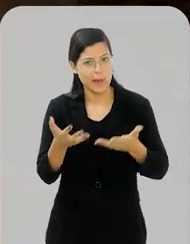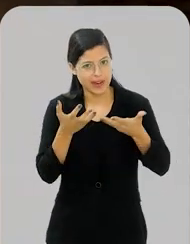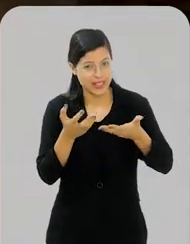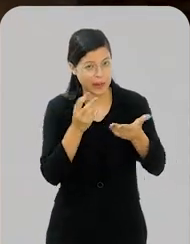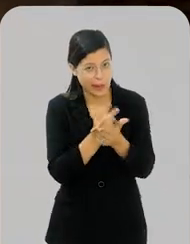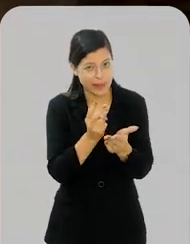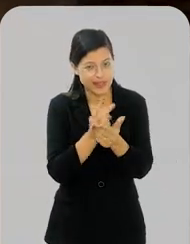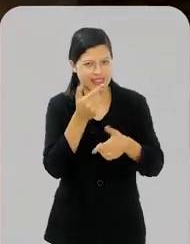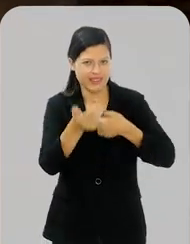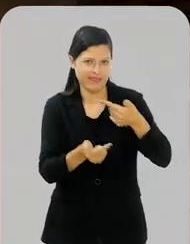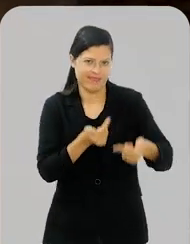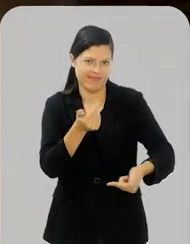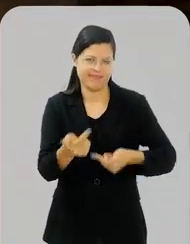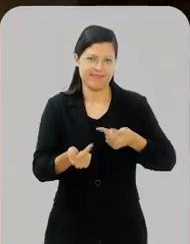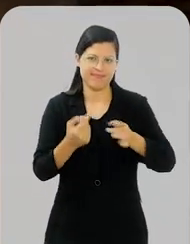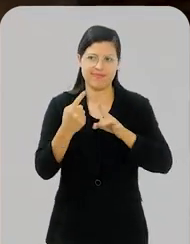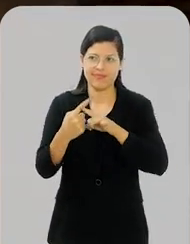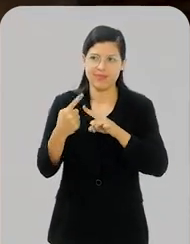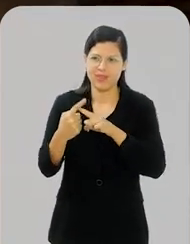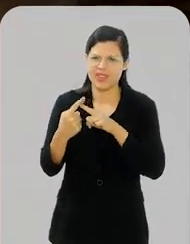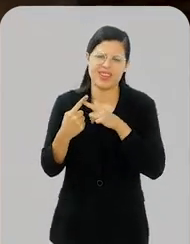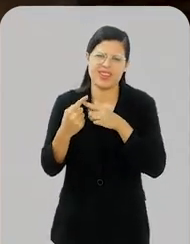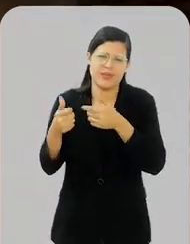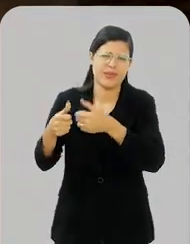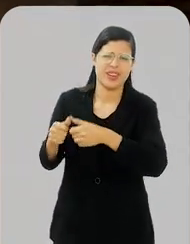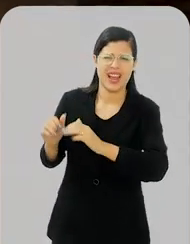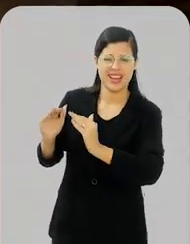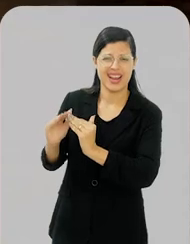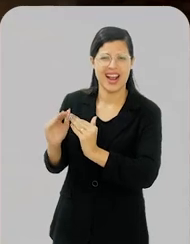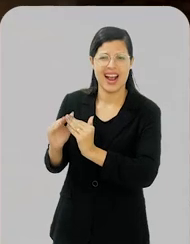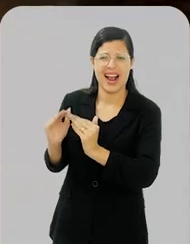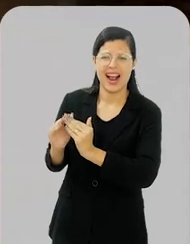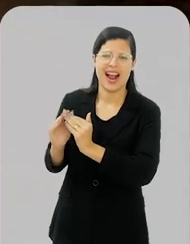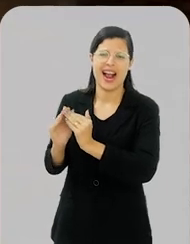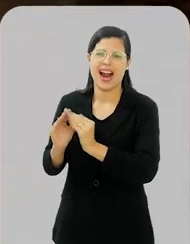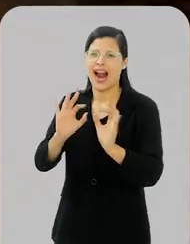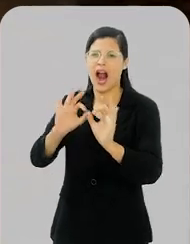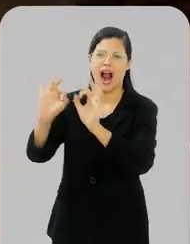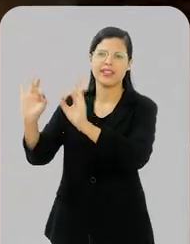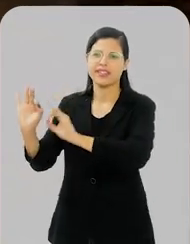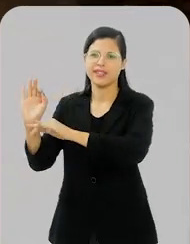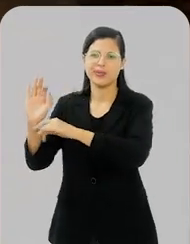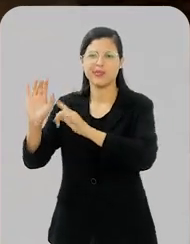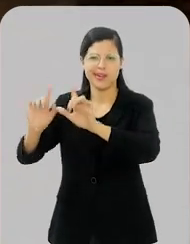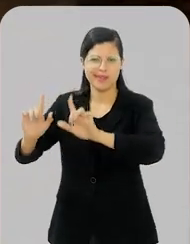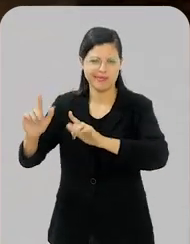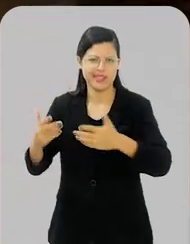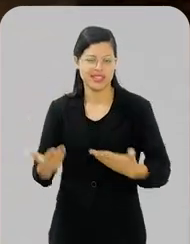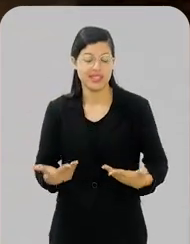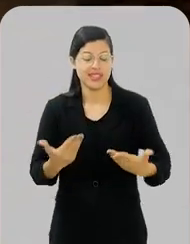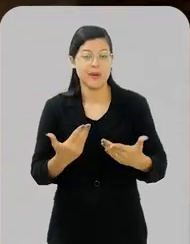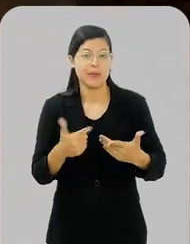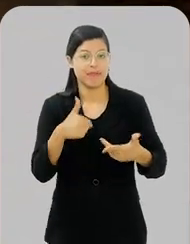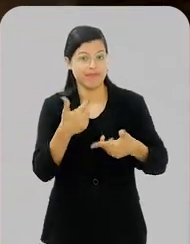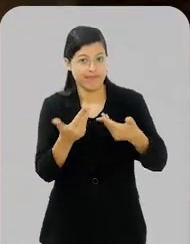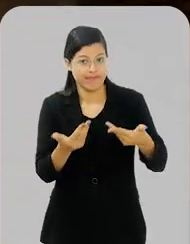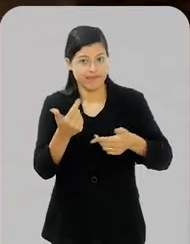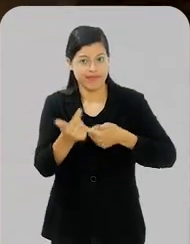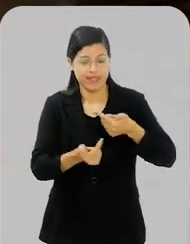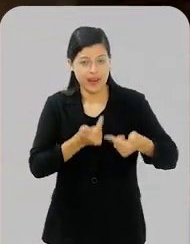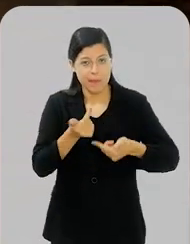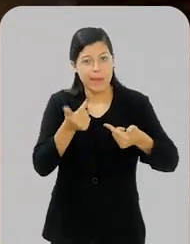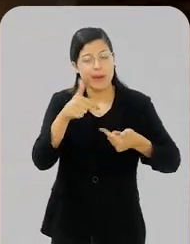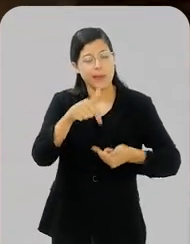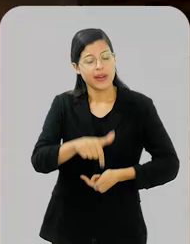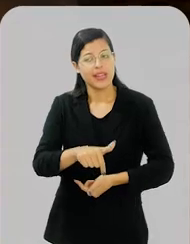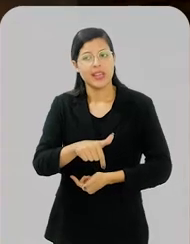eu quis continuar trabalhando porque não ia ficar em casa vendo sessão da tarde, absolutamente. Então eu trabalho aqui